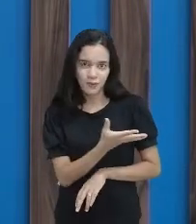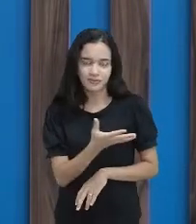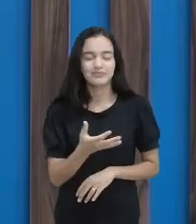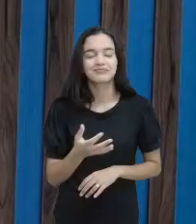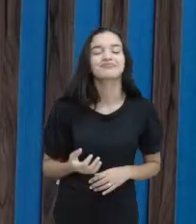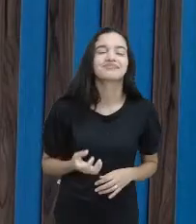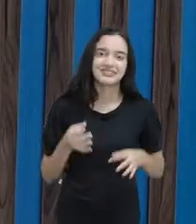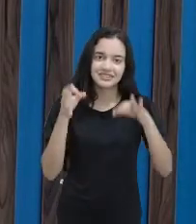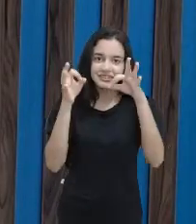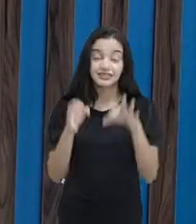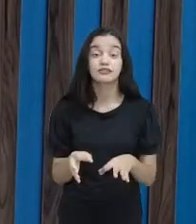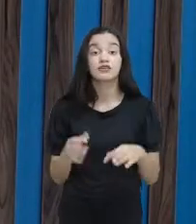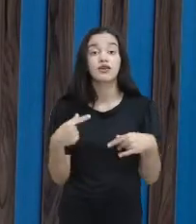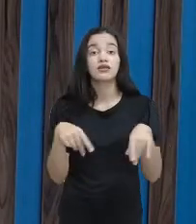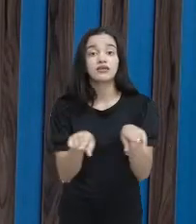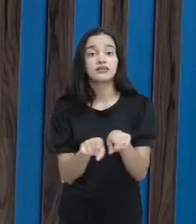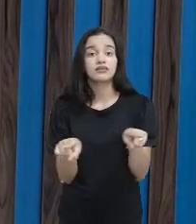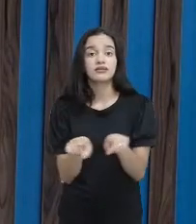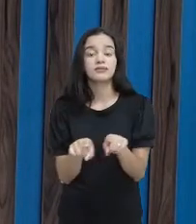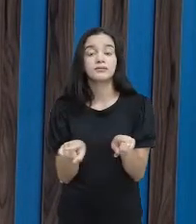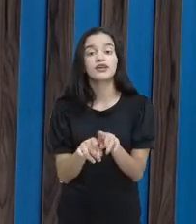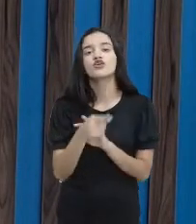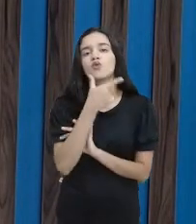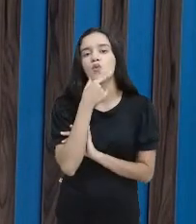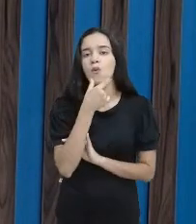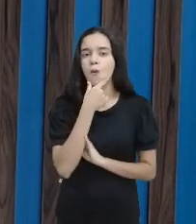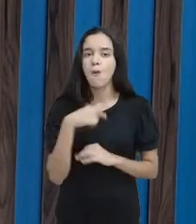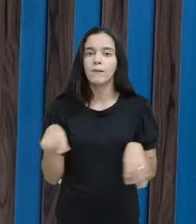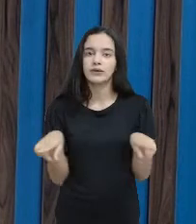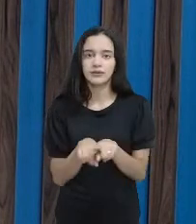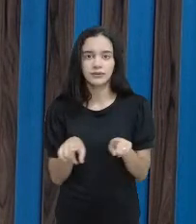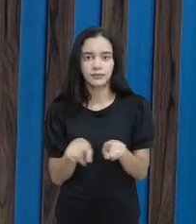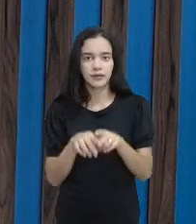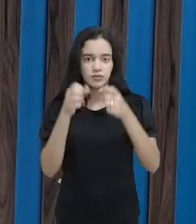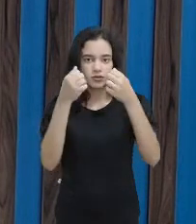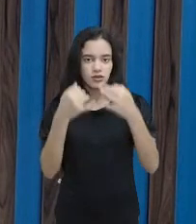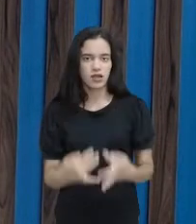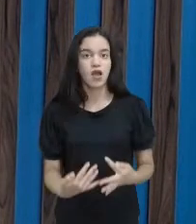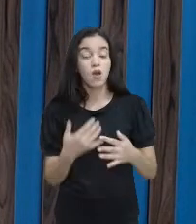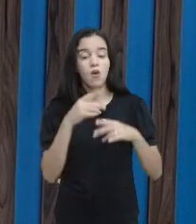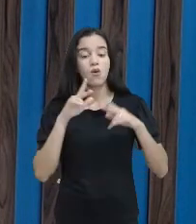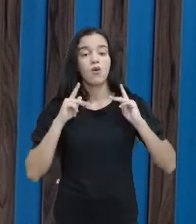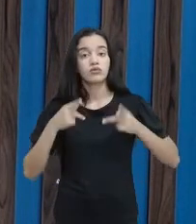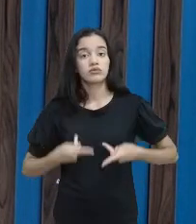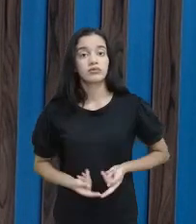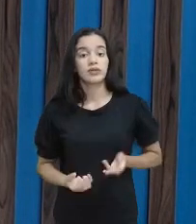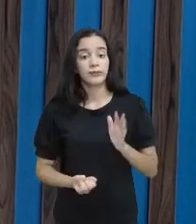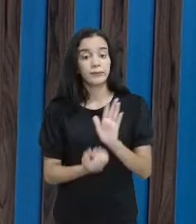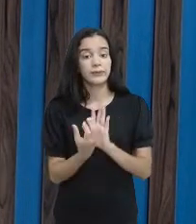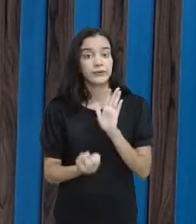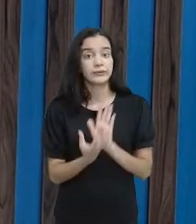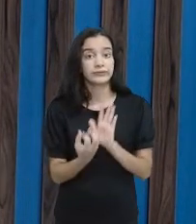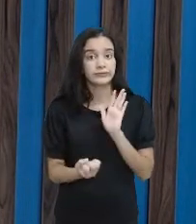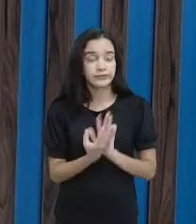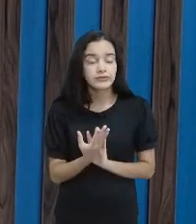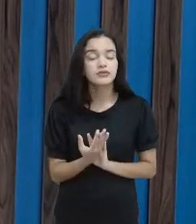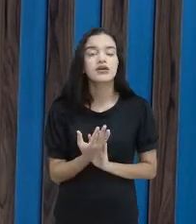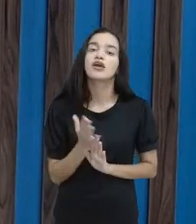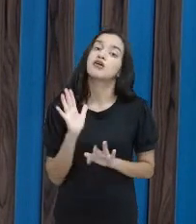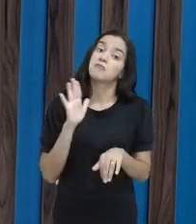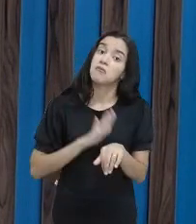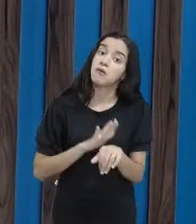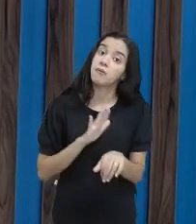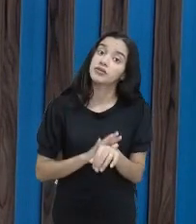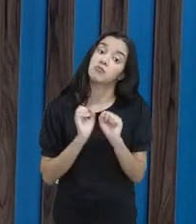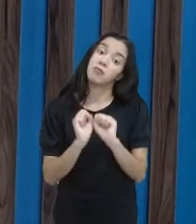novos, exatamente. E, além disso, o homem também, como eu falei para vocês, produz alguns elementos. Então, em algum momento